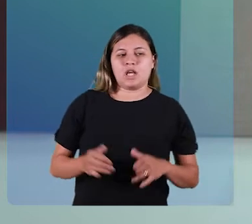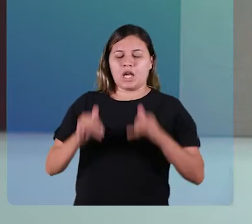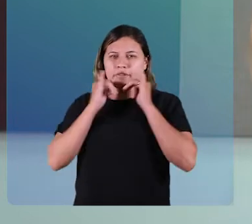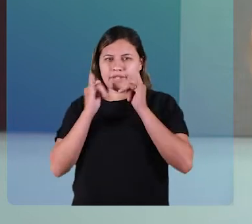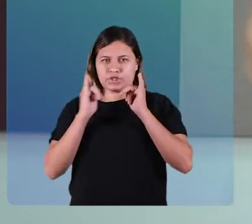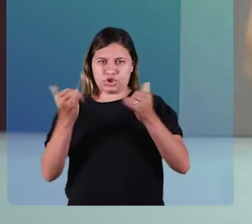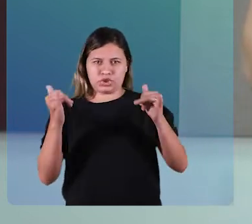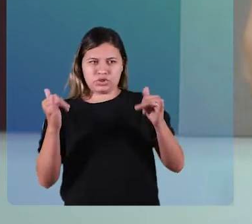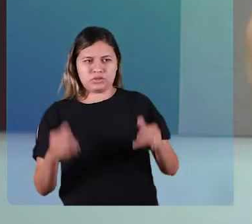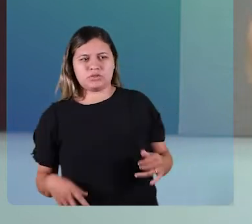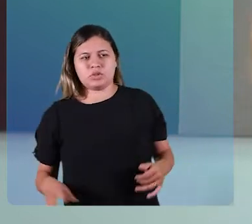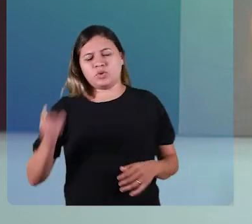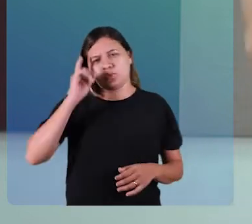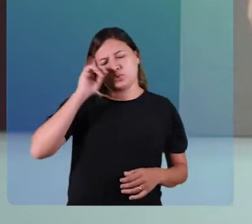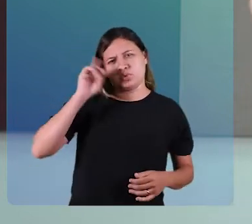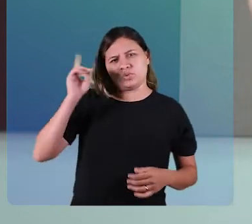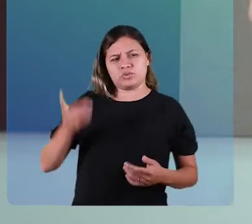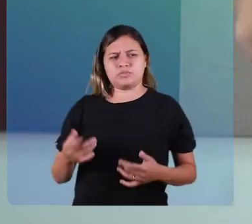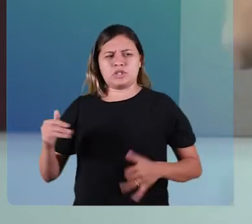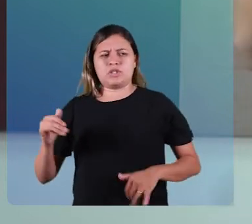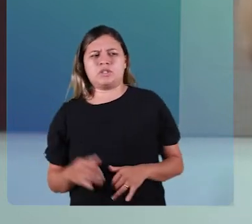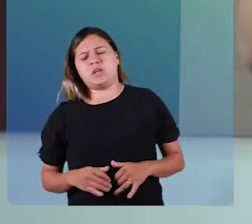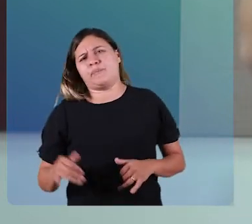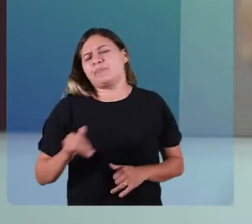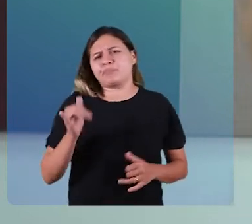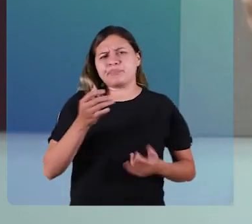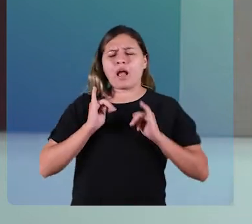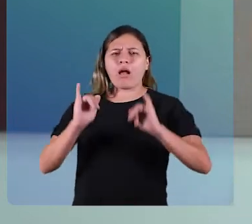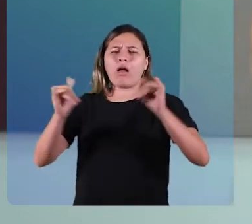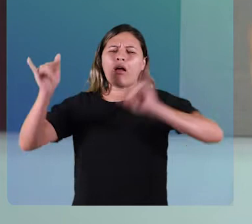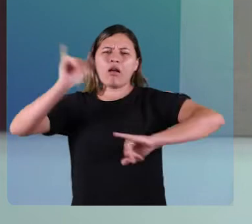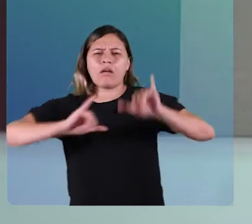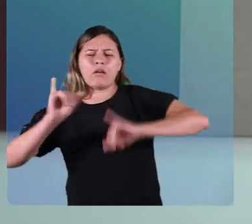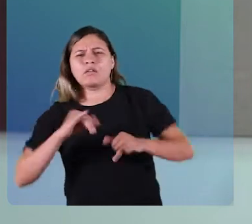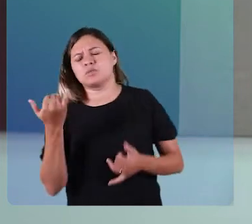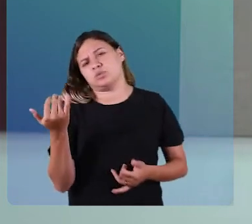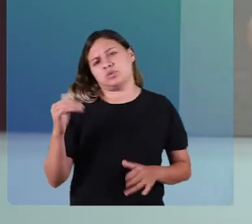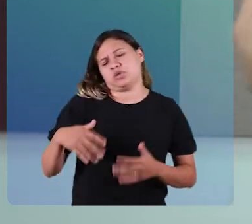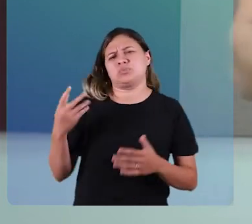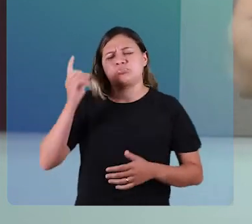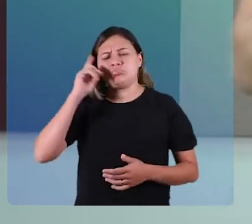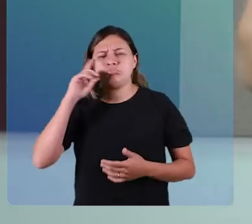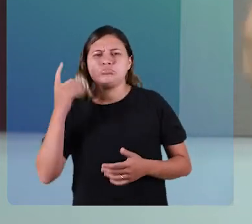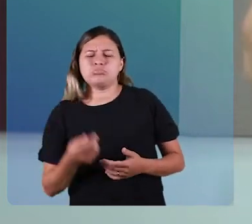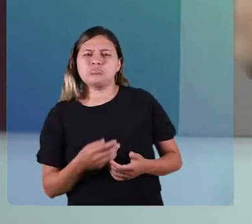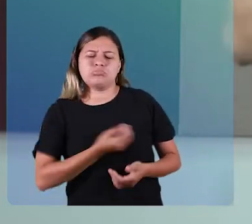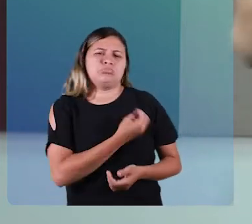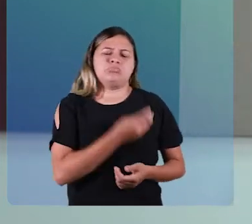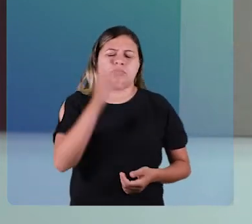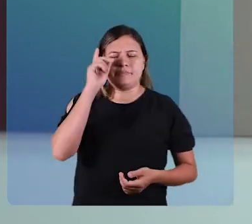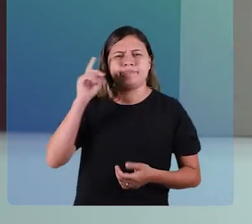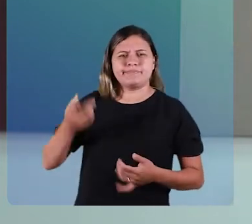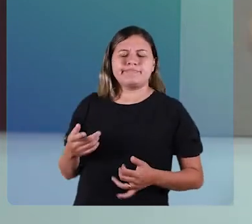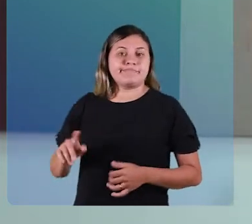químicas no cotidiano, tá bom? Nós vamos ver um pouquinho dos tipos de energias químicas, né? Petróleo, biomassa, as